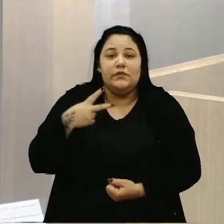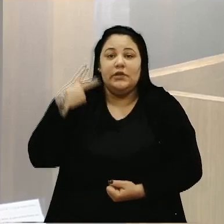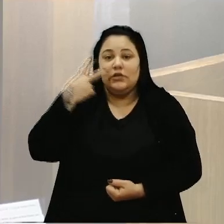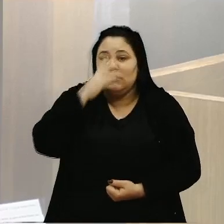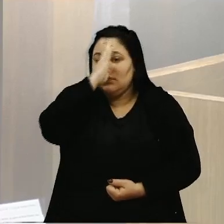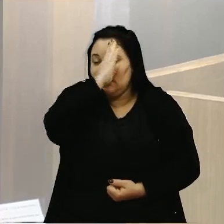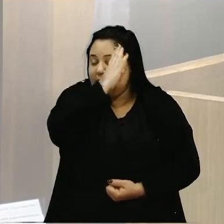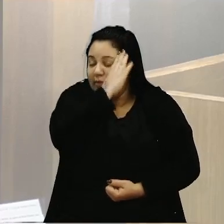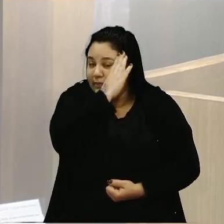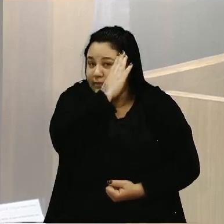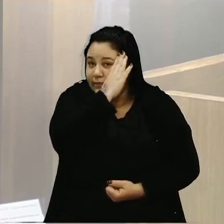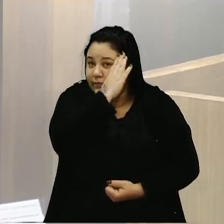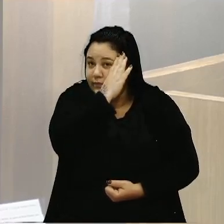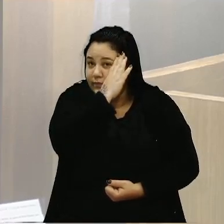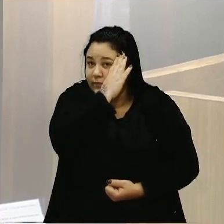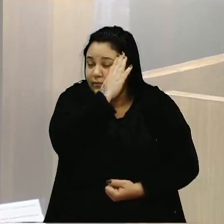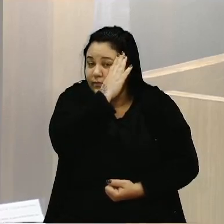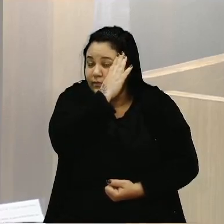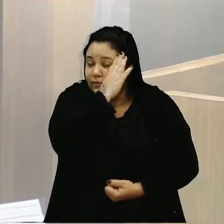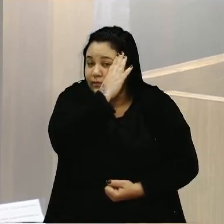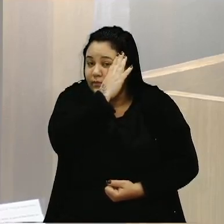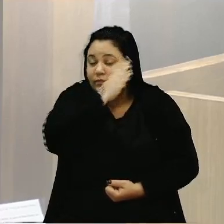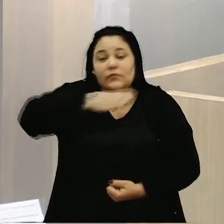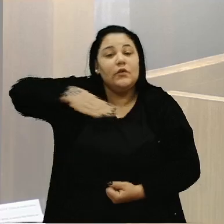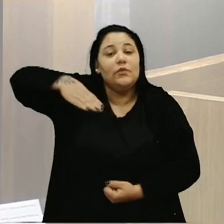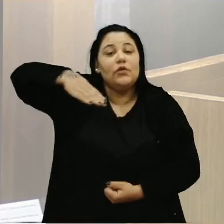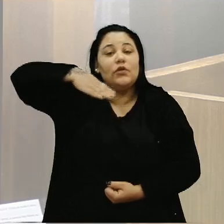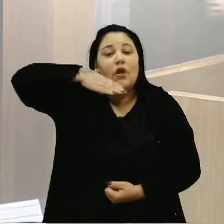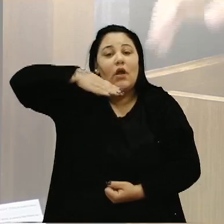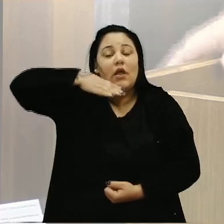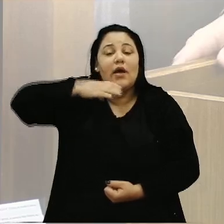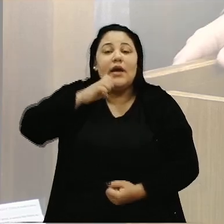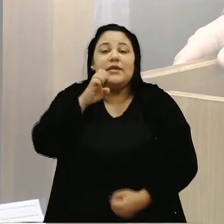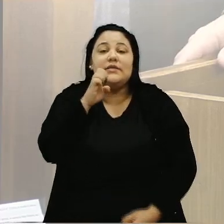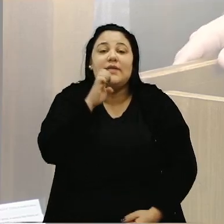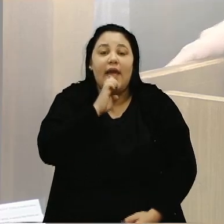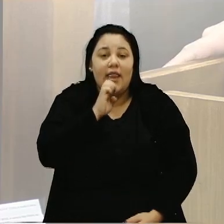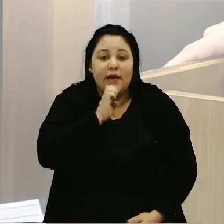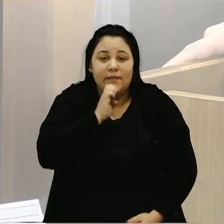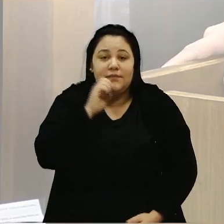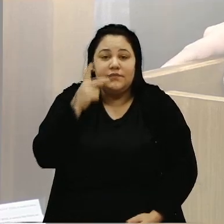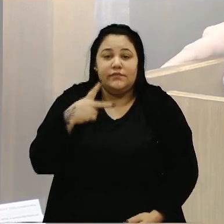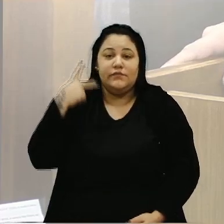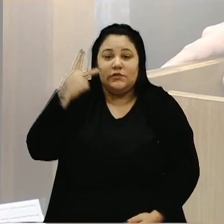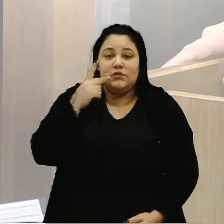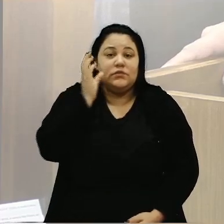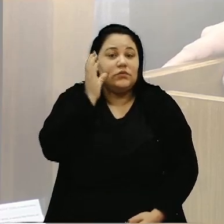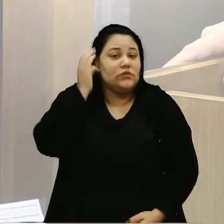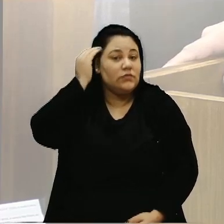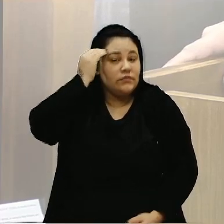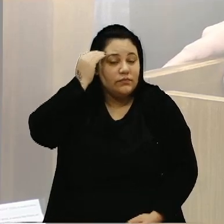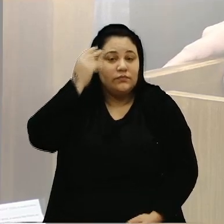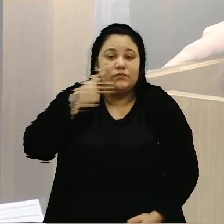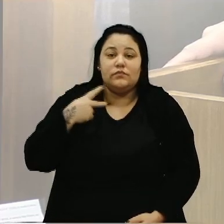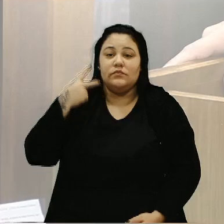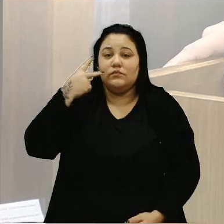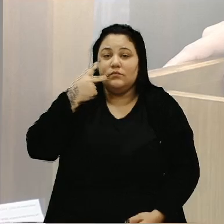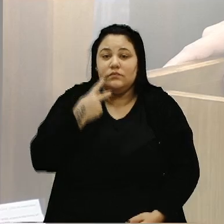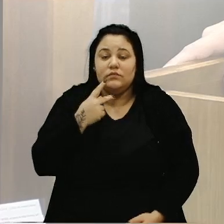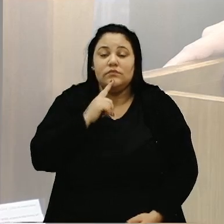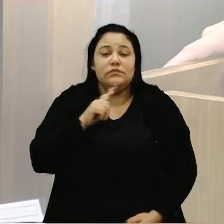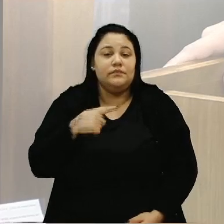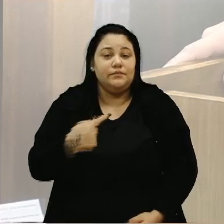Adriano Bressan, vereador Alexandre Bortoluz, vereadora Estela Baladim, vereador Felipe João Greumelmaier, vereadora